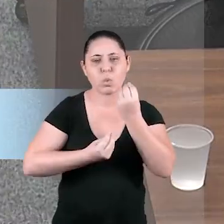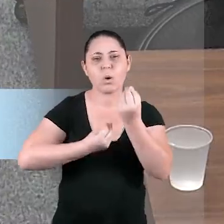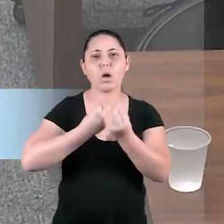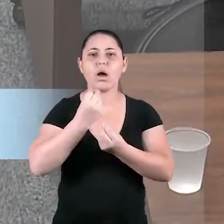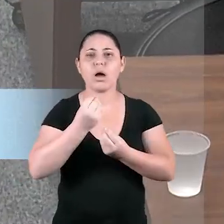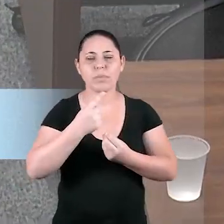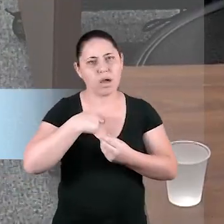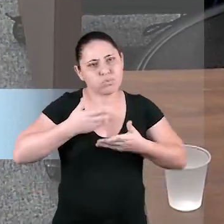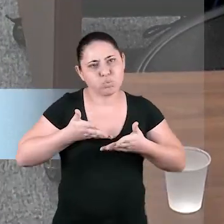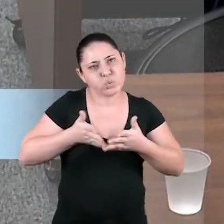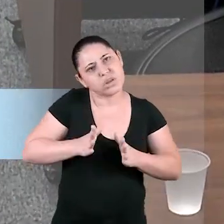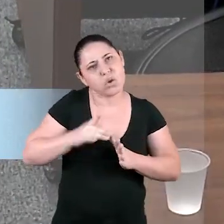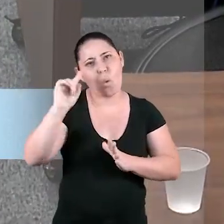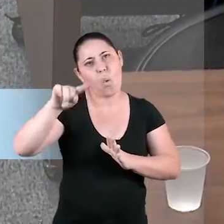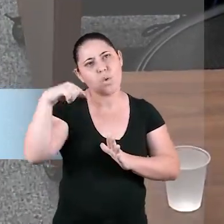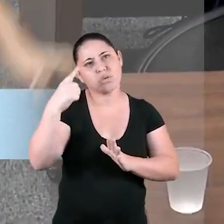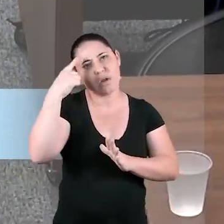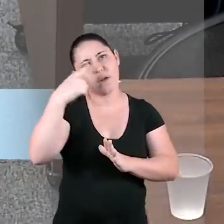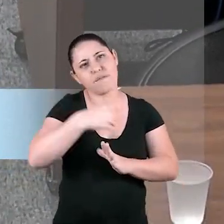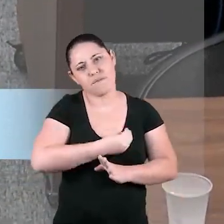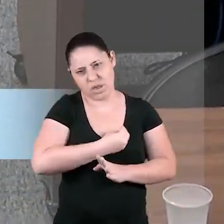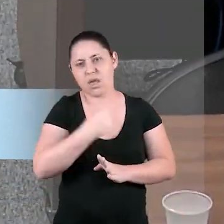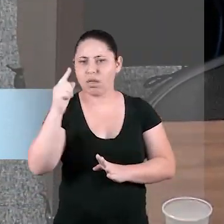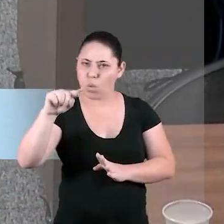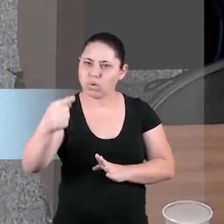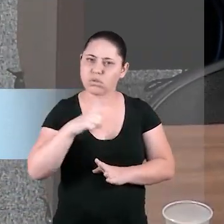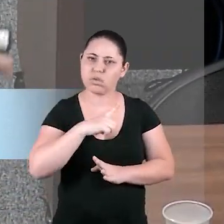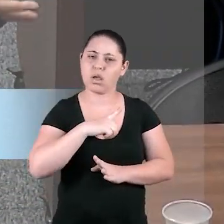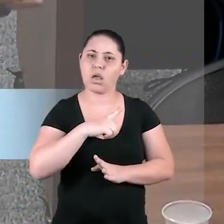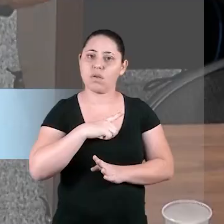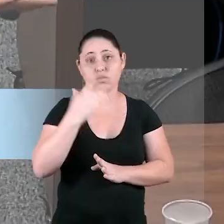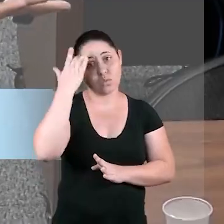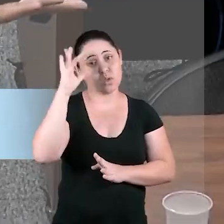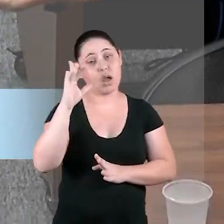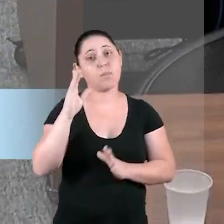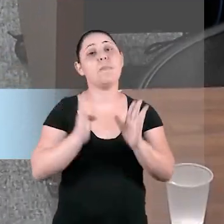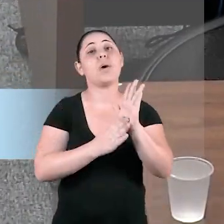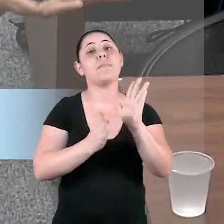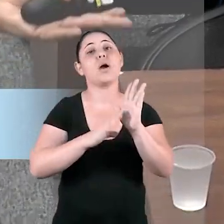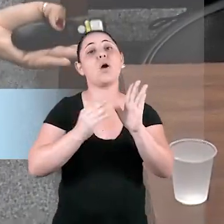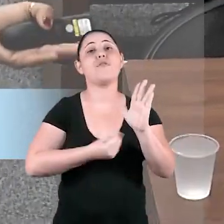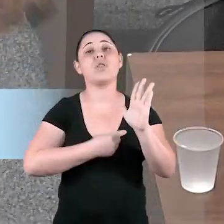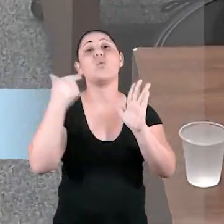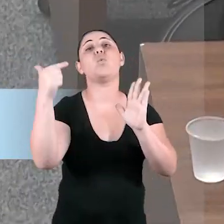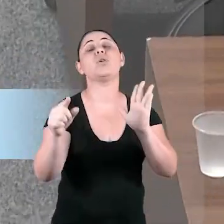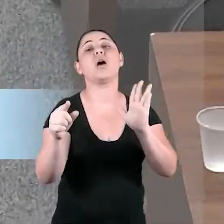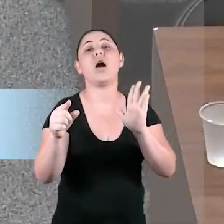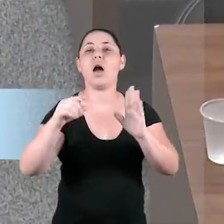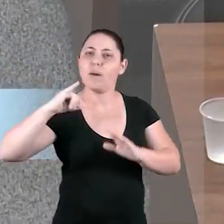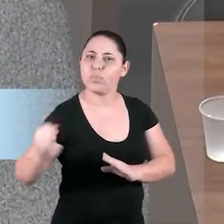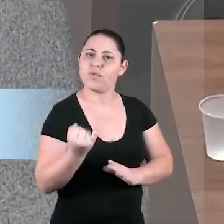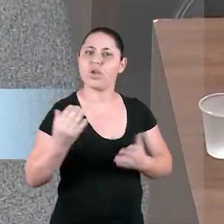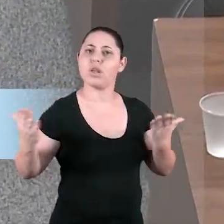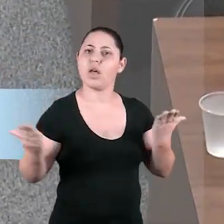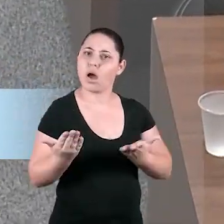né? Pensar, vou nascer de novo, tenho uma outra vida, né? Mas você não sabe em que papel você vai estar na outra vida. Aproveita como você